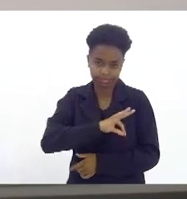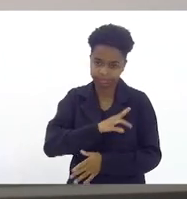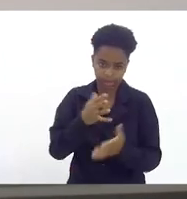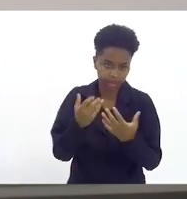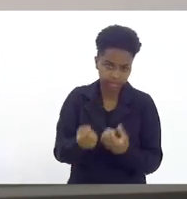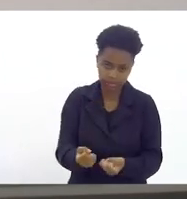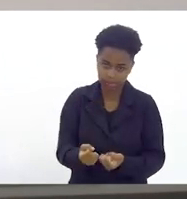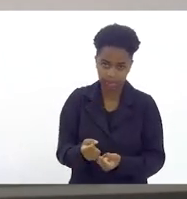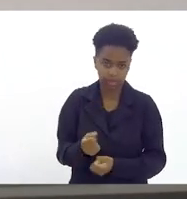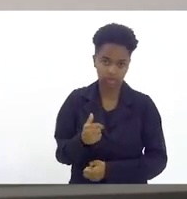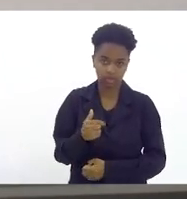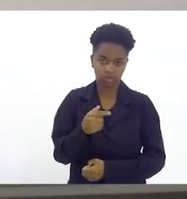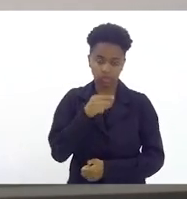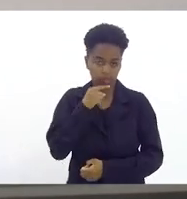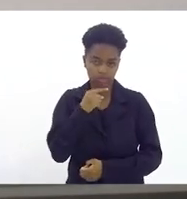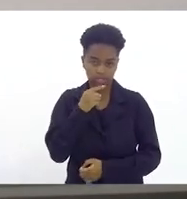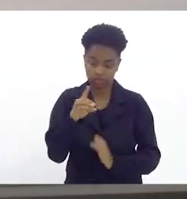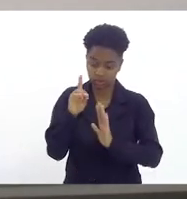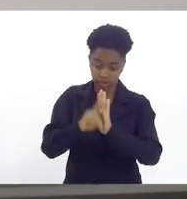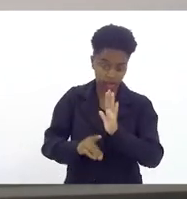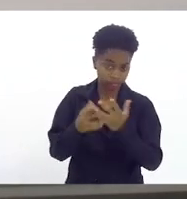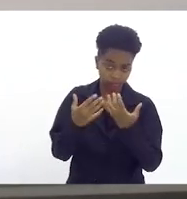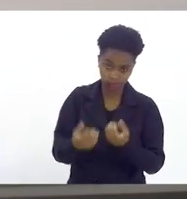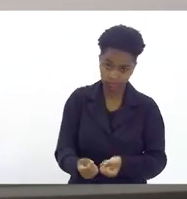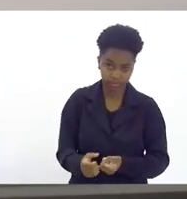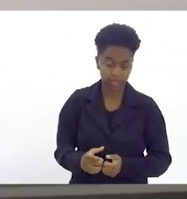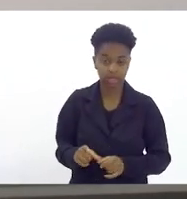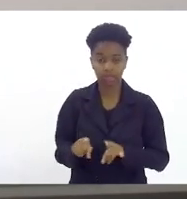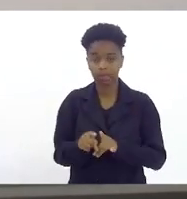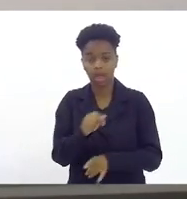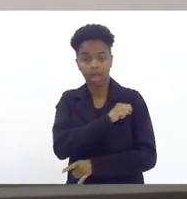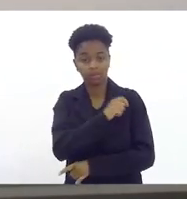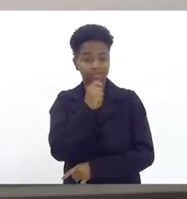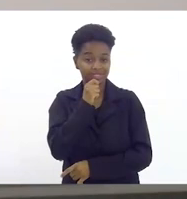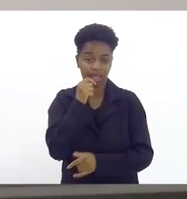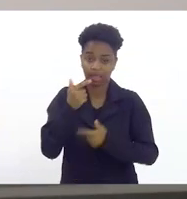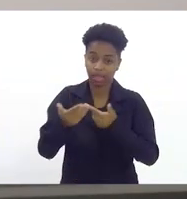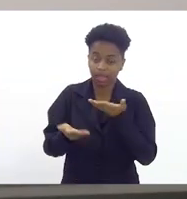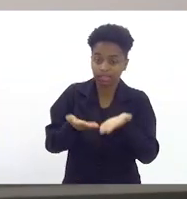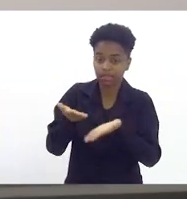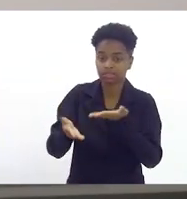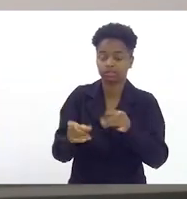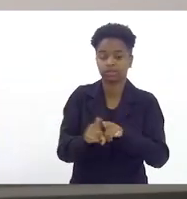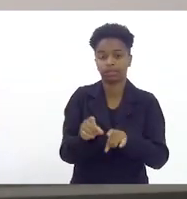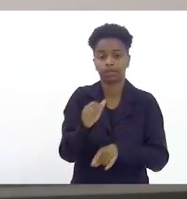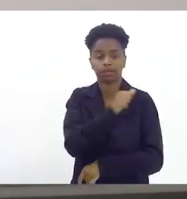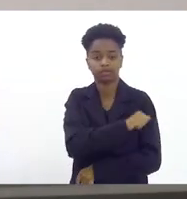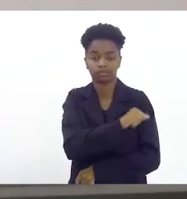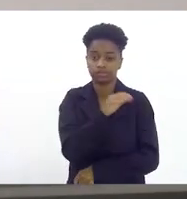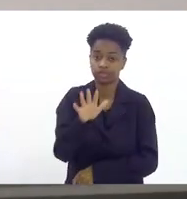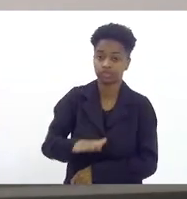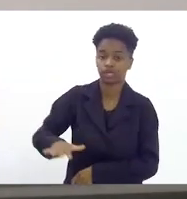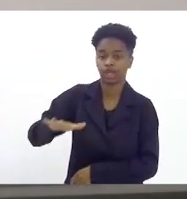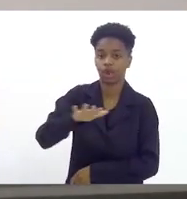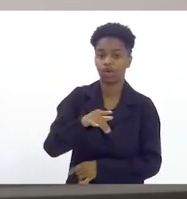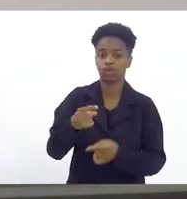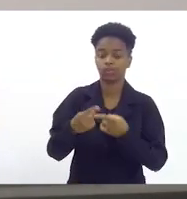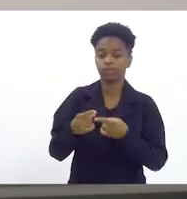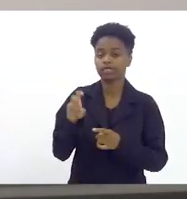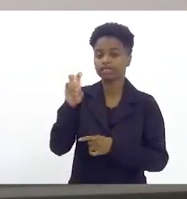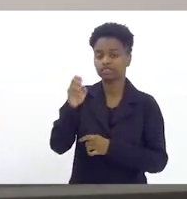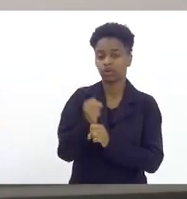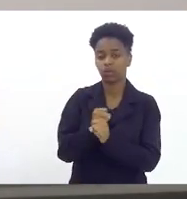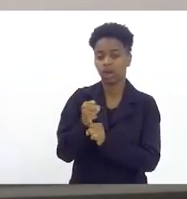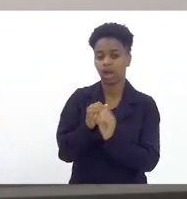tem direito a receber o aluno que não tem o atendimento e o Rio de Janeiro como um todo é nos últimos cinco anos